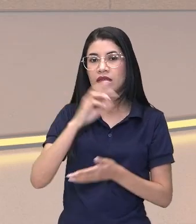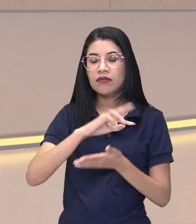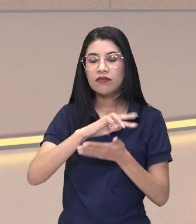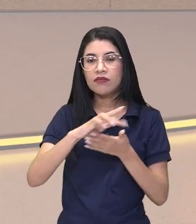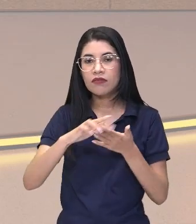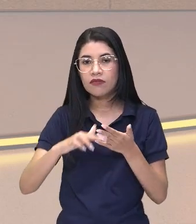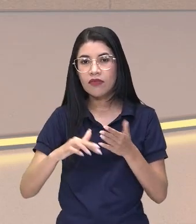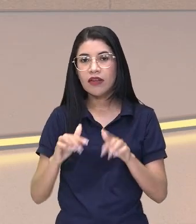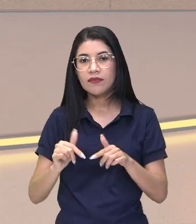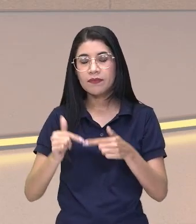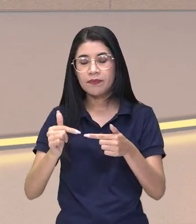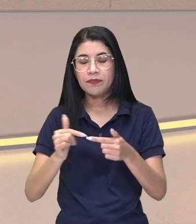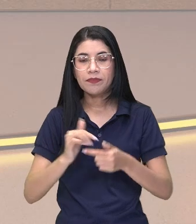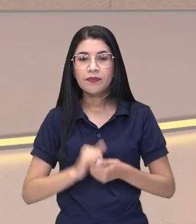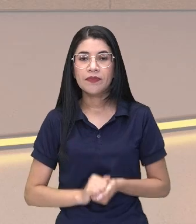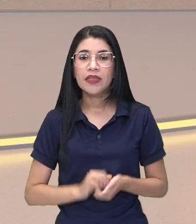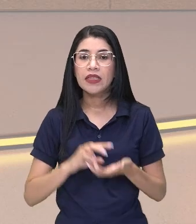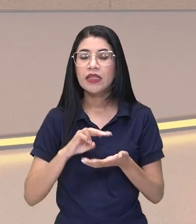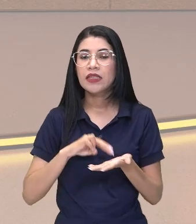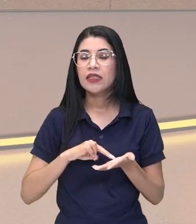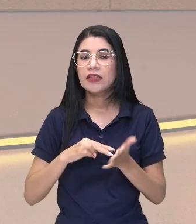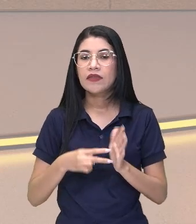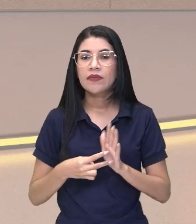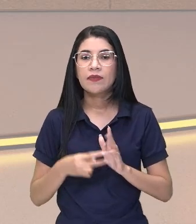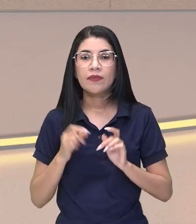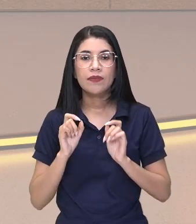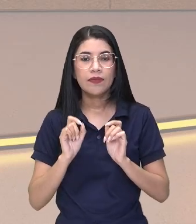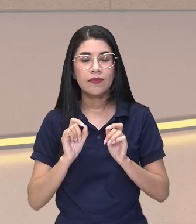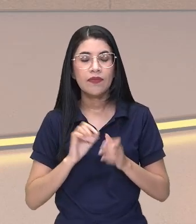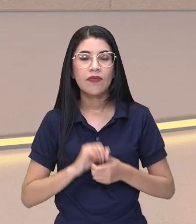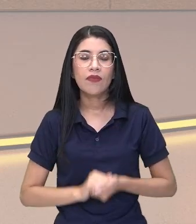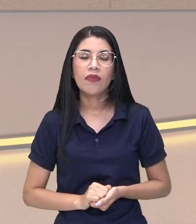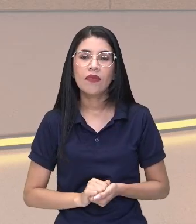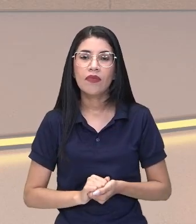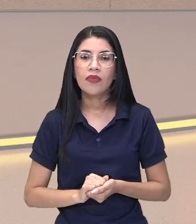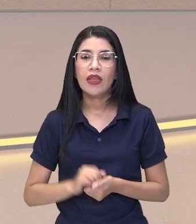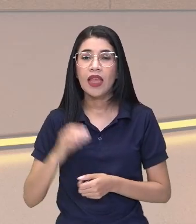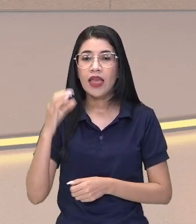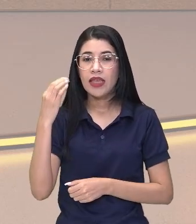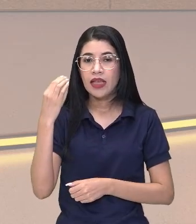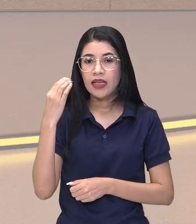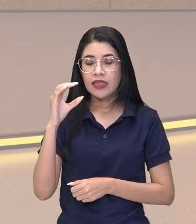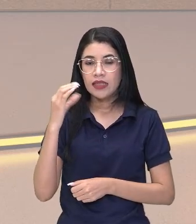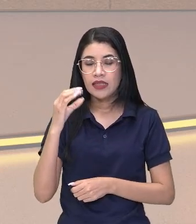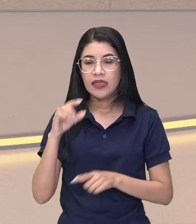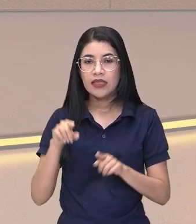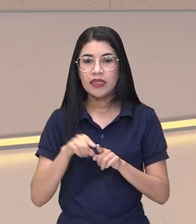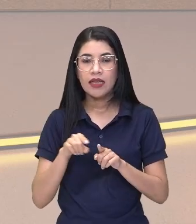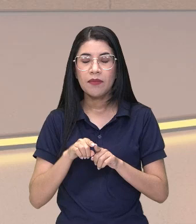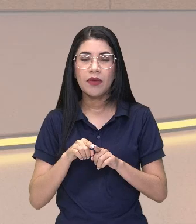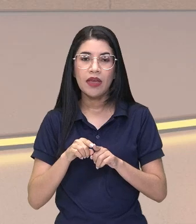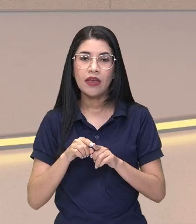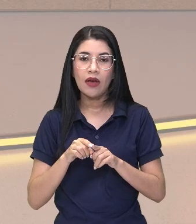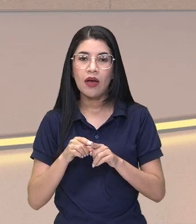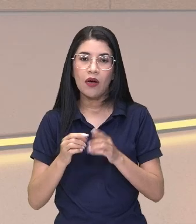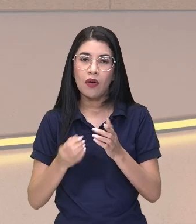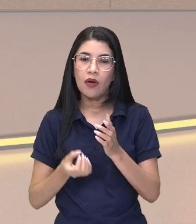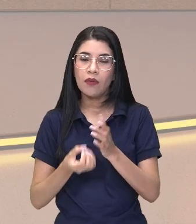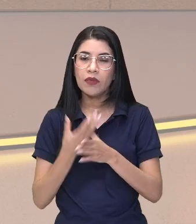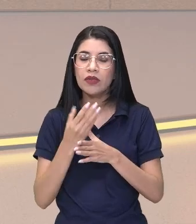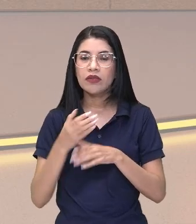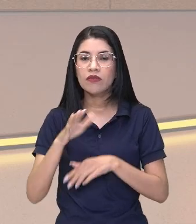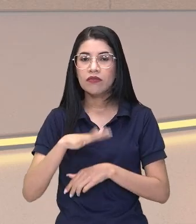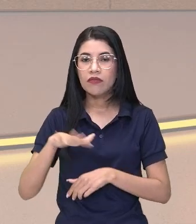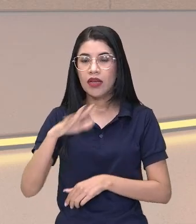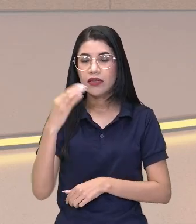Isso significa dizer, então, não é mesmo, que as ciências e esse nascimento, então, desse mundo científico, ele